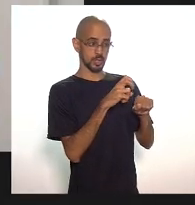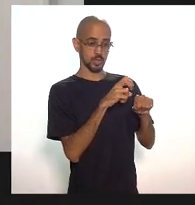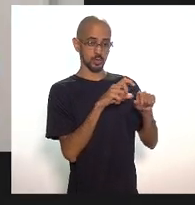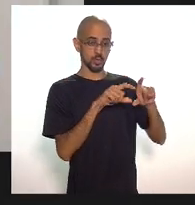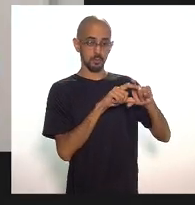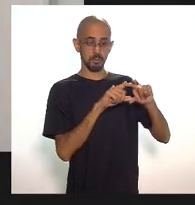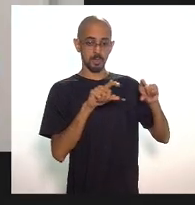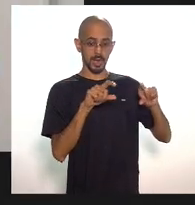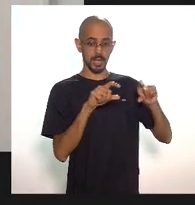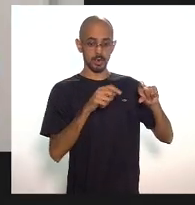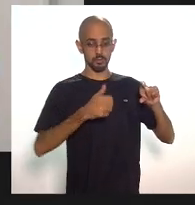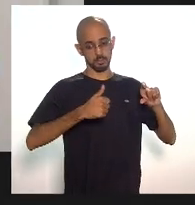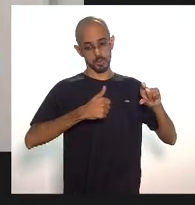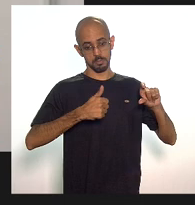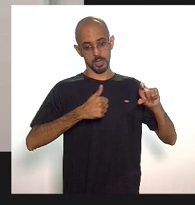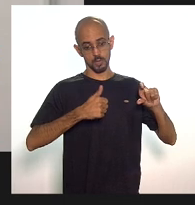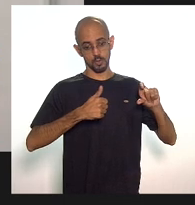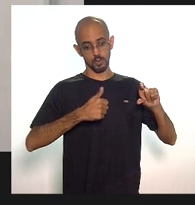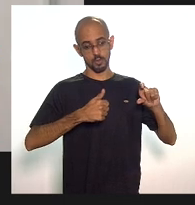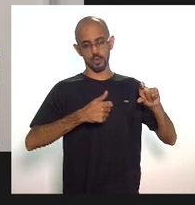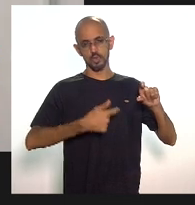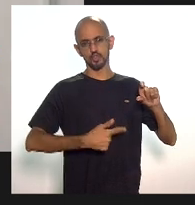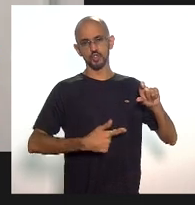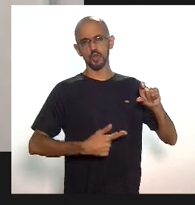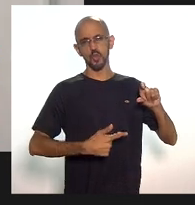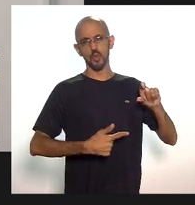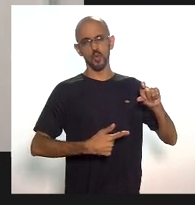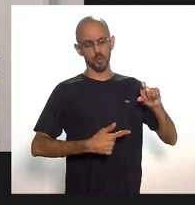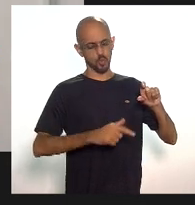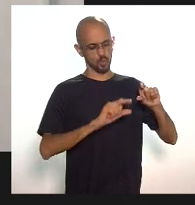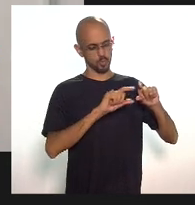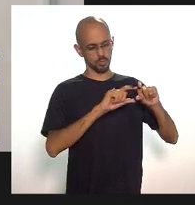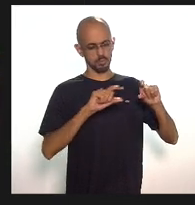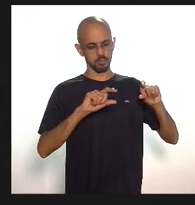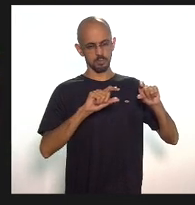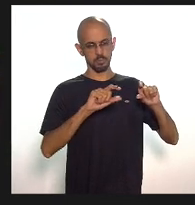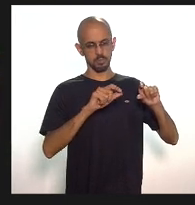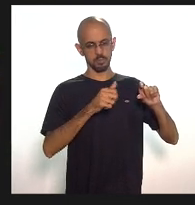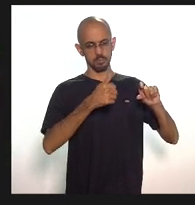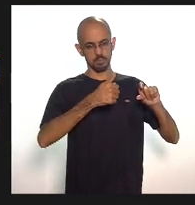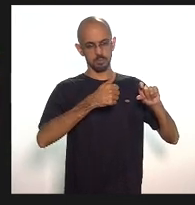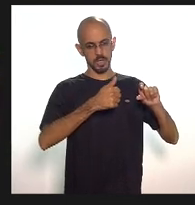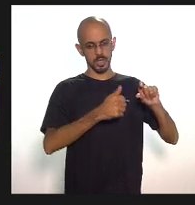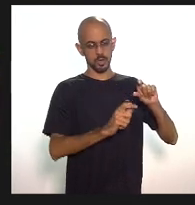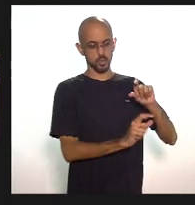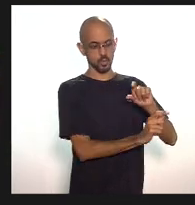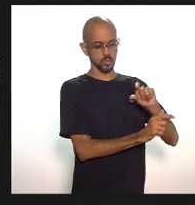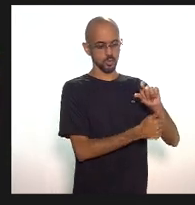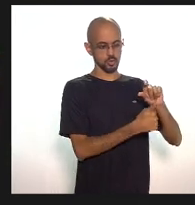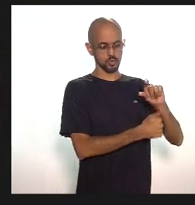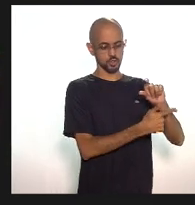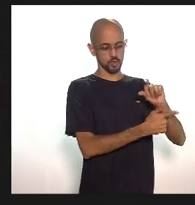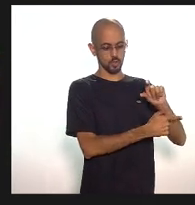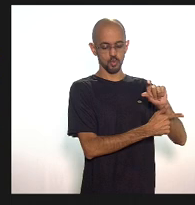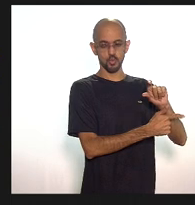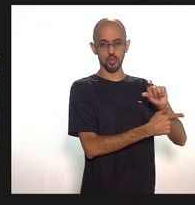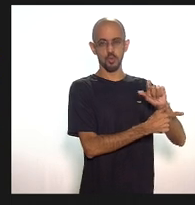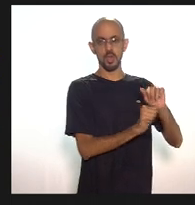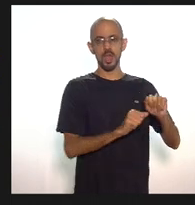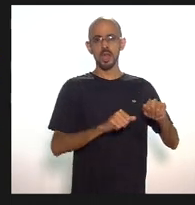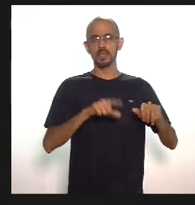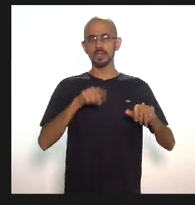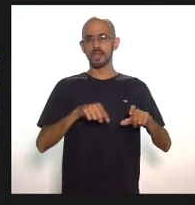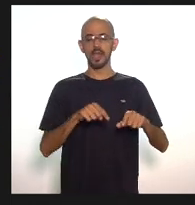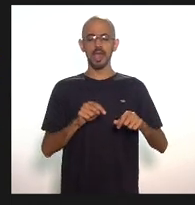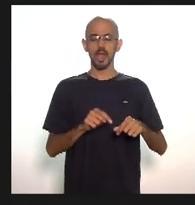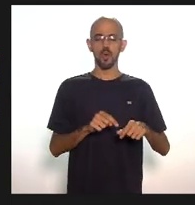1º, inciso 2º, se não me engano. O inciso 2º, que traz uma pequena